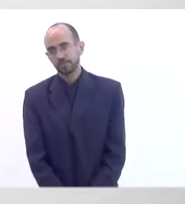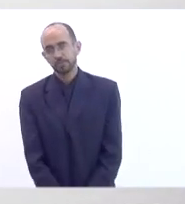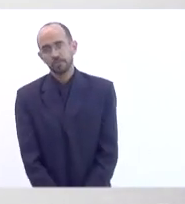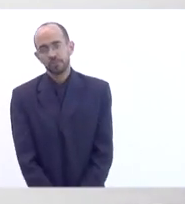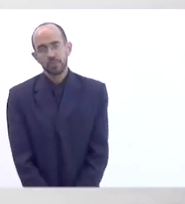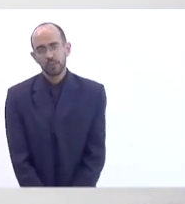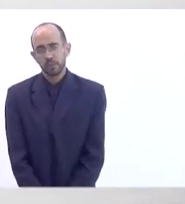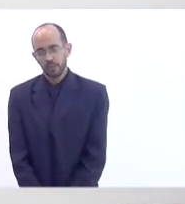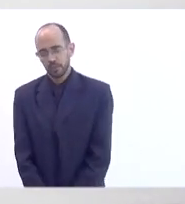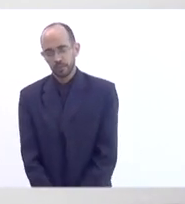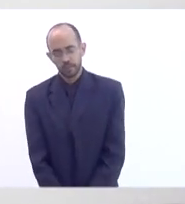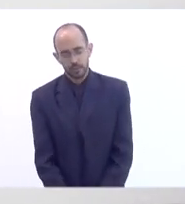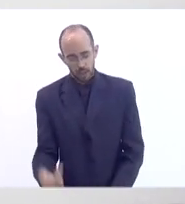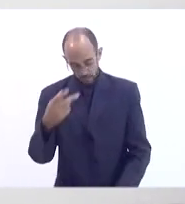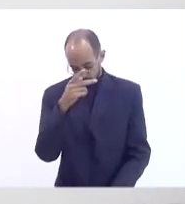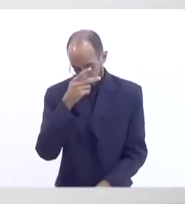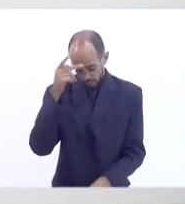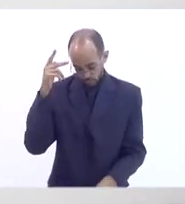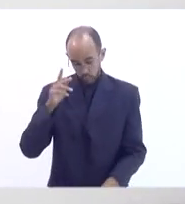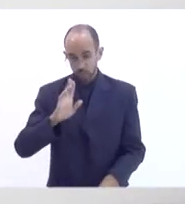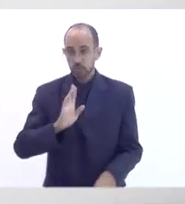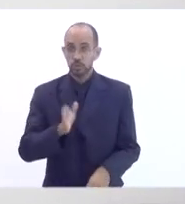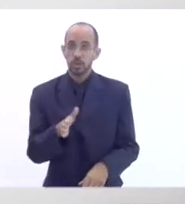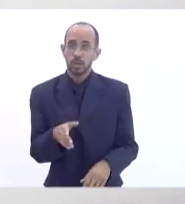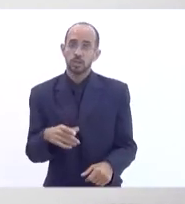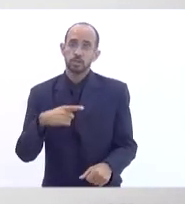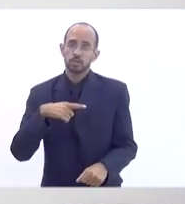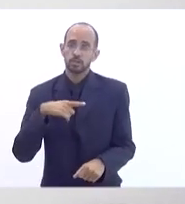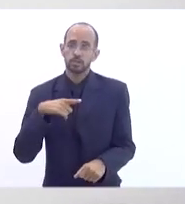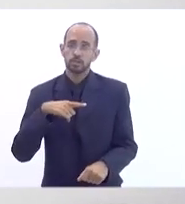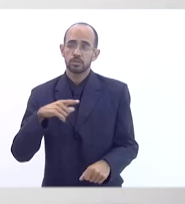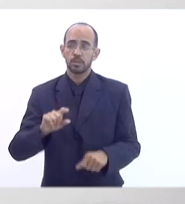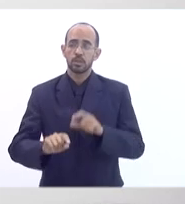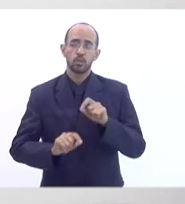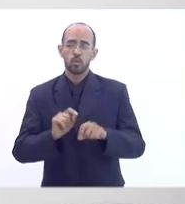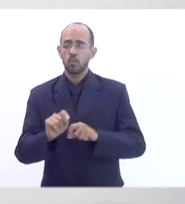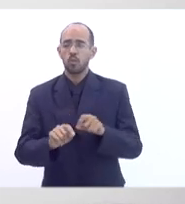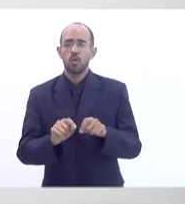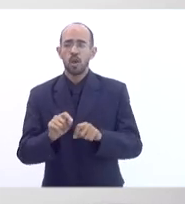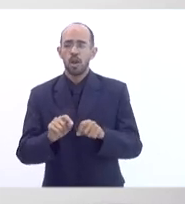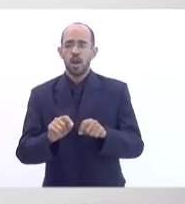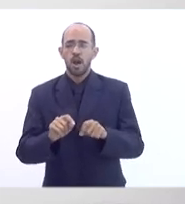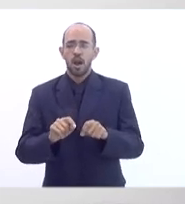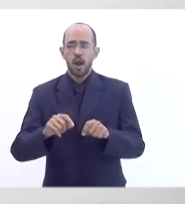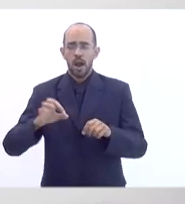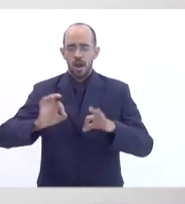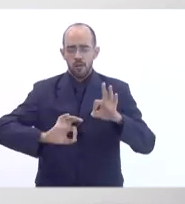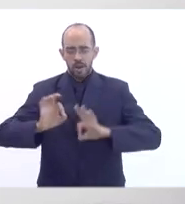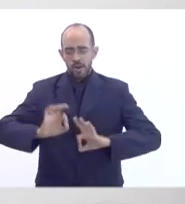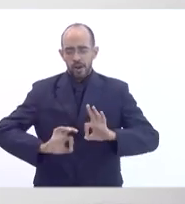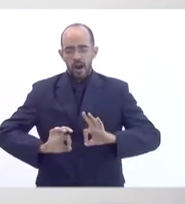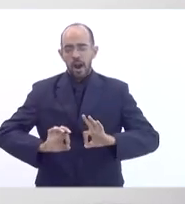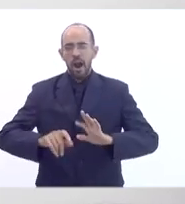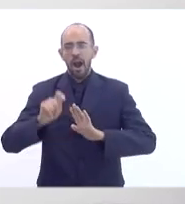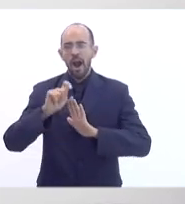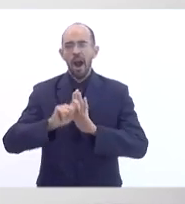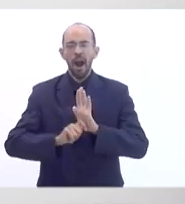das pessoas que estariam para terem a correção da relação